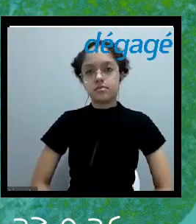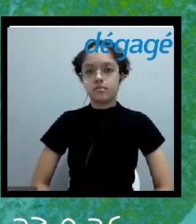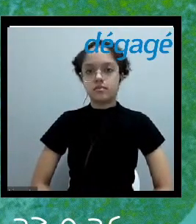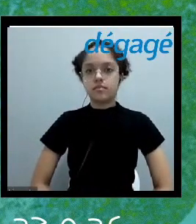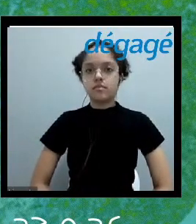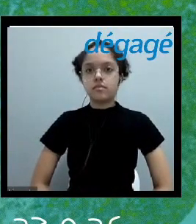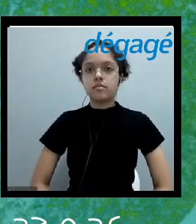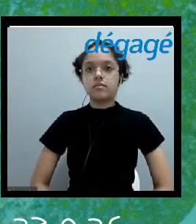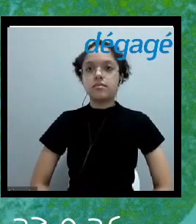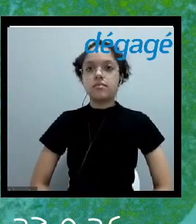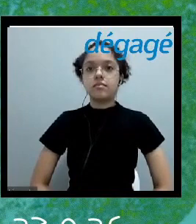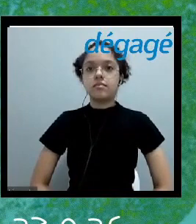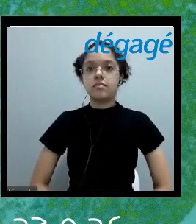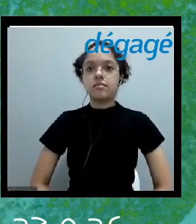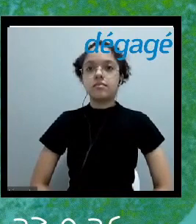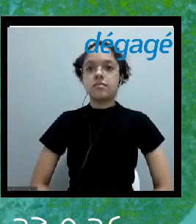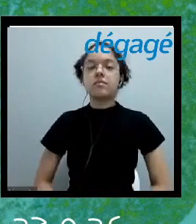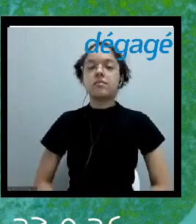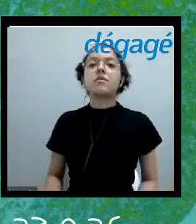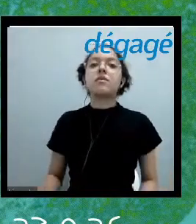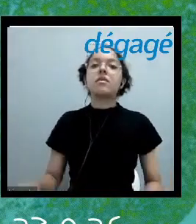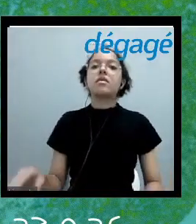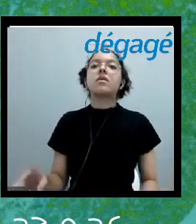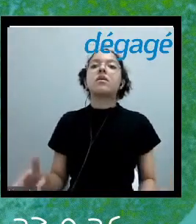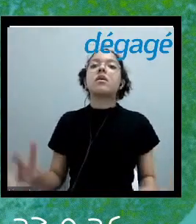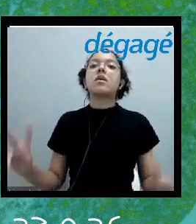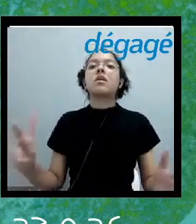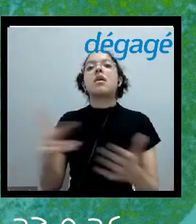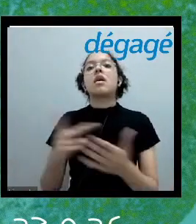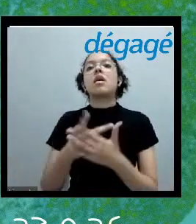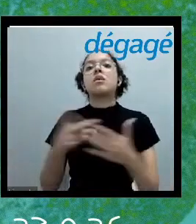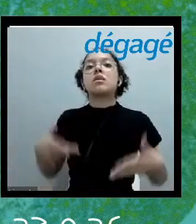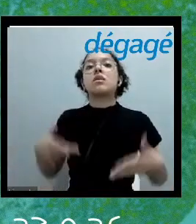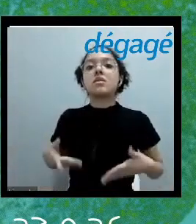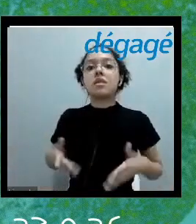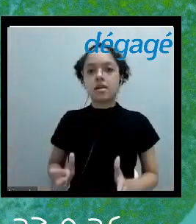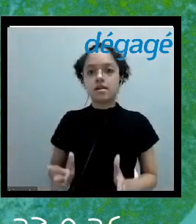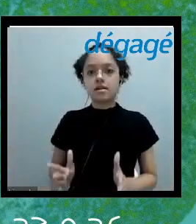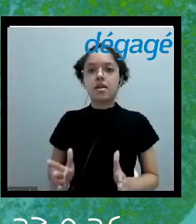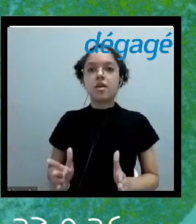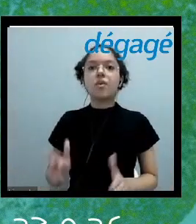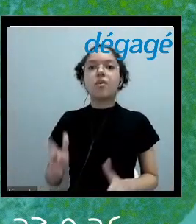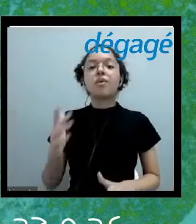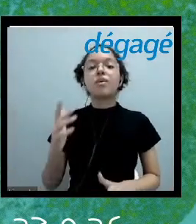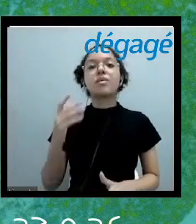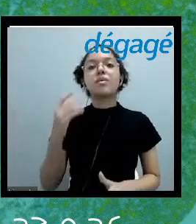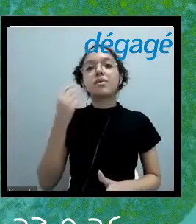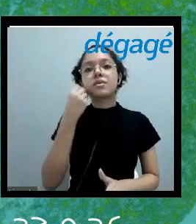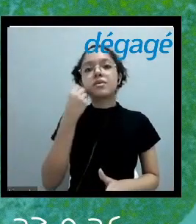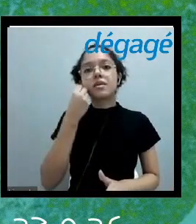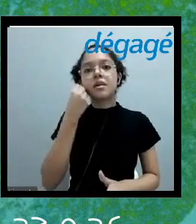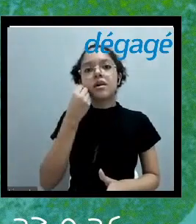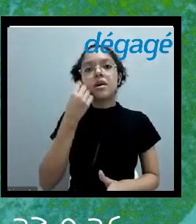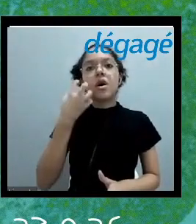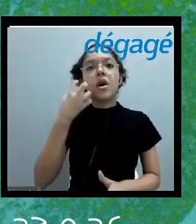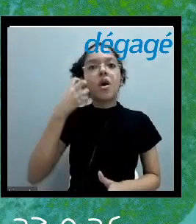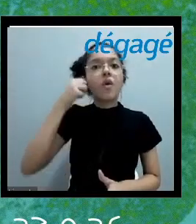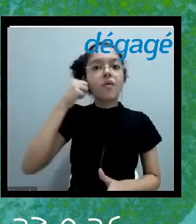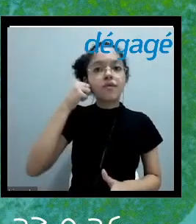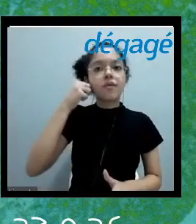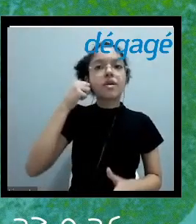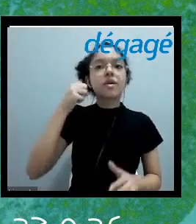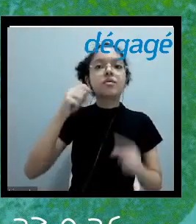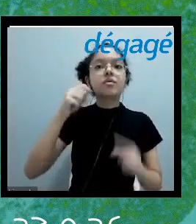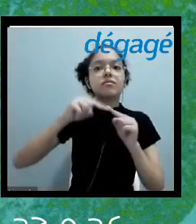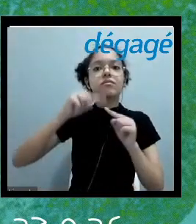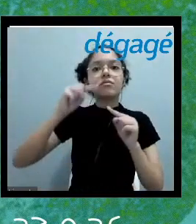nascer. E os outros não. E depois de nascidos, engraçado, ouvindo o repertório, esses